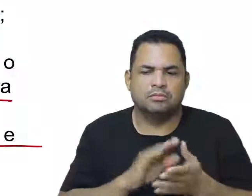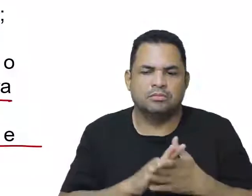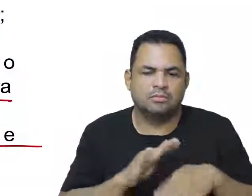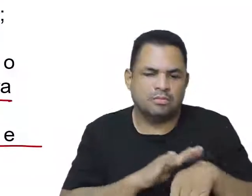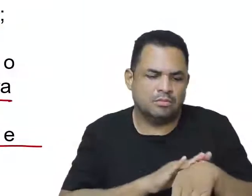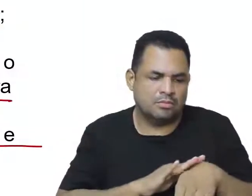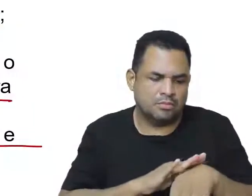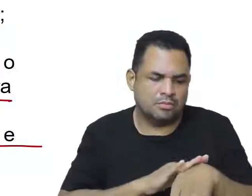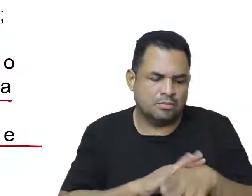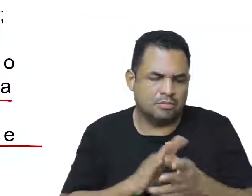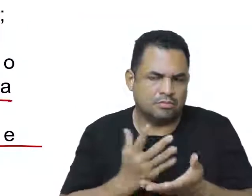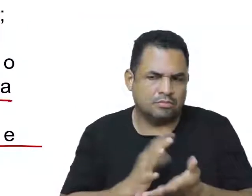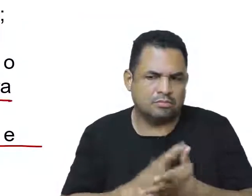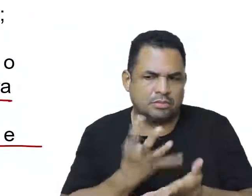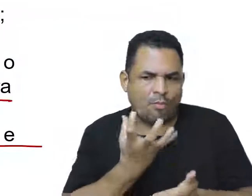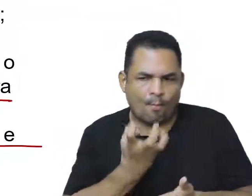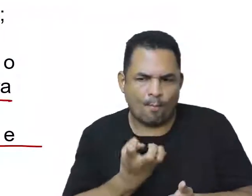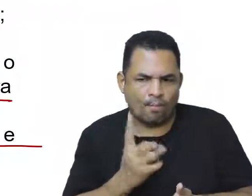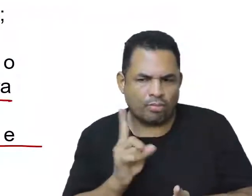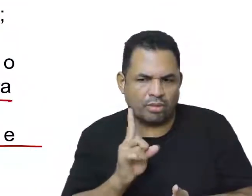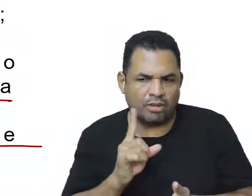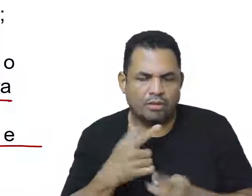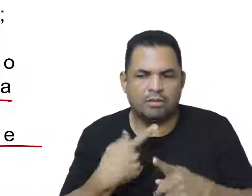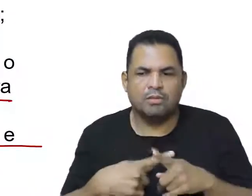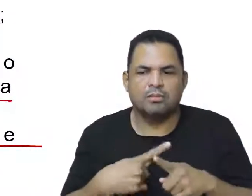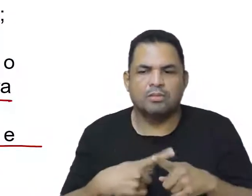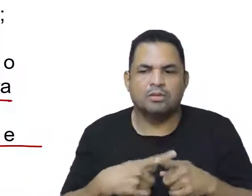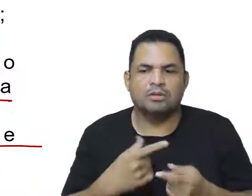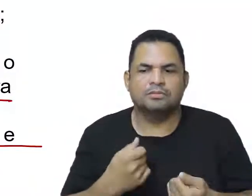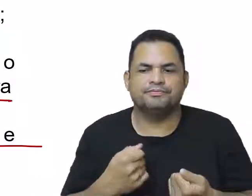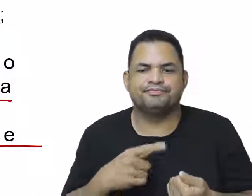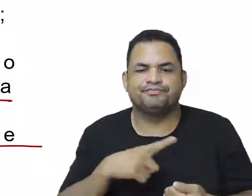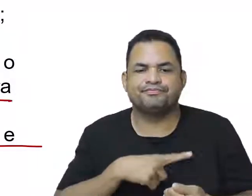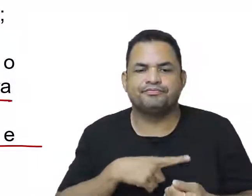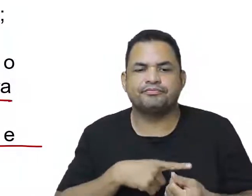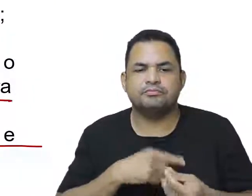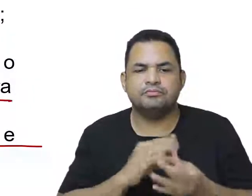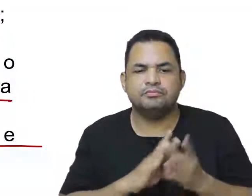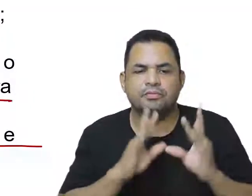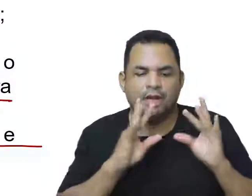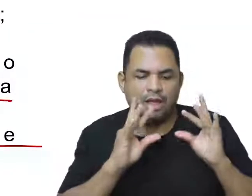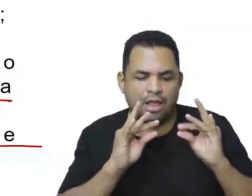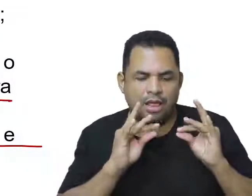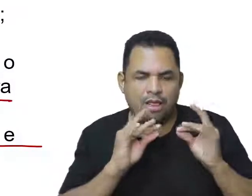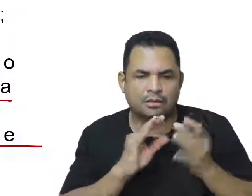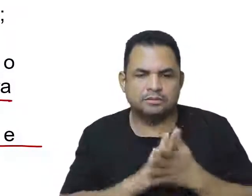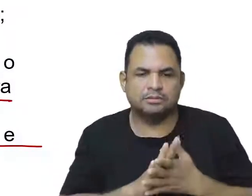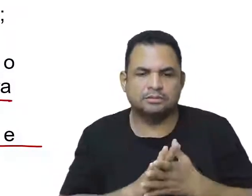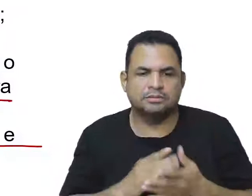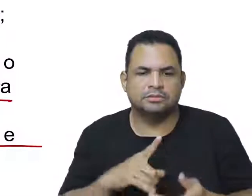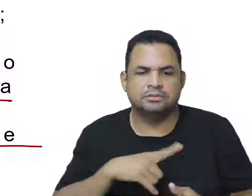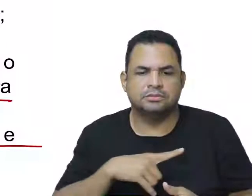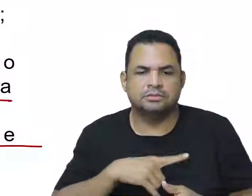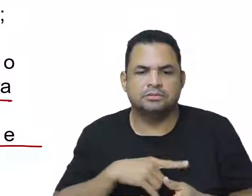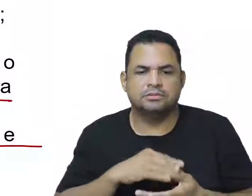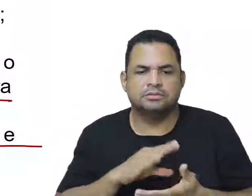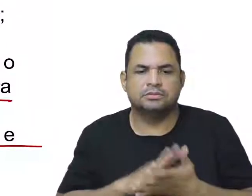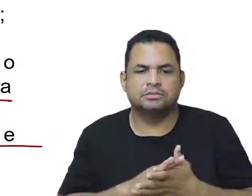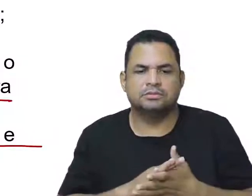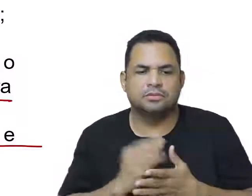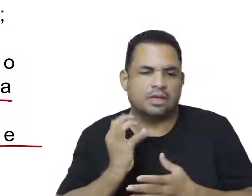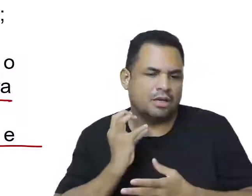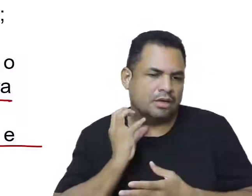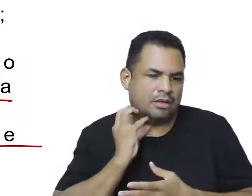não é tão ressecada, justamente por causa da questão da umidade, né, da água, e também pela produção das